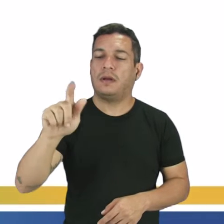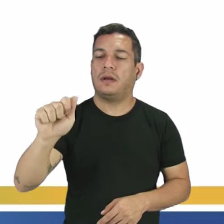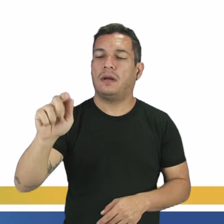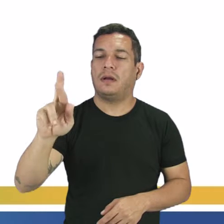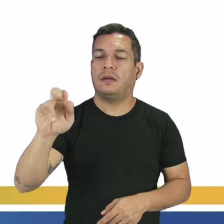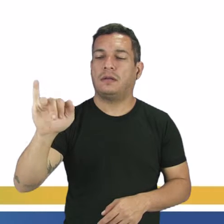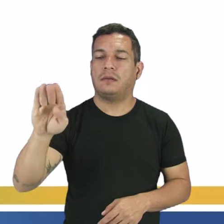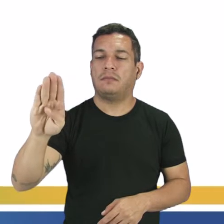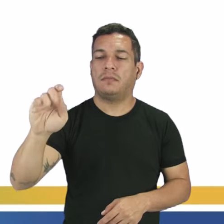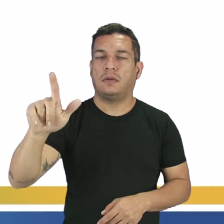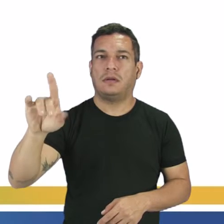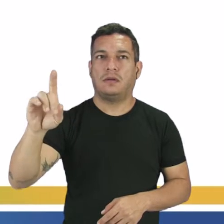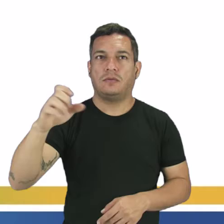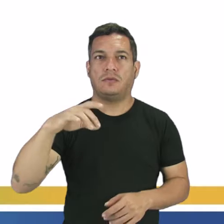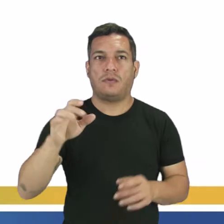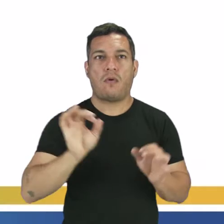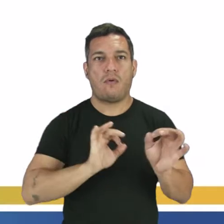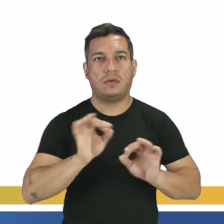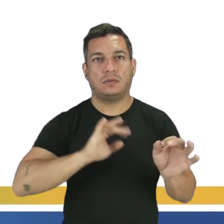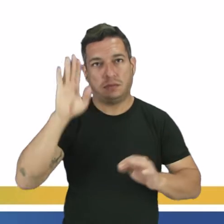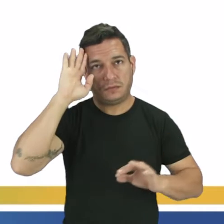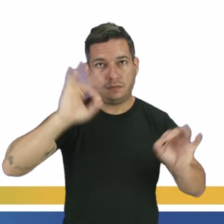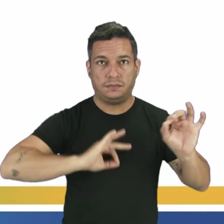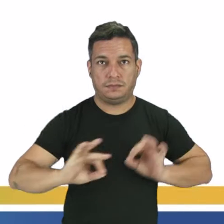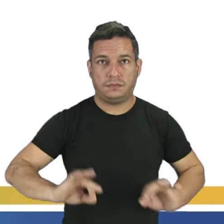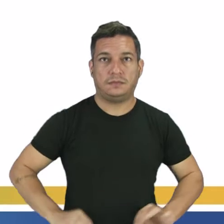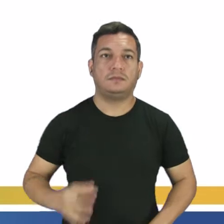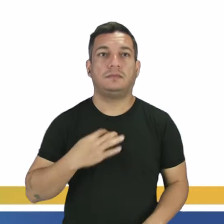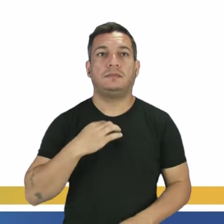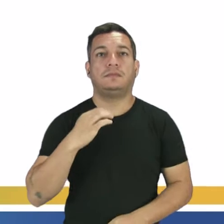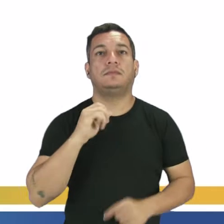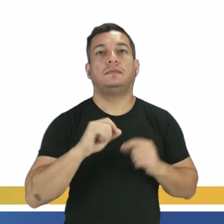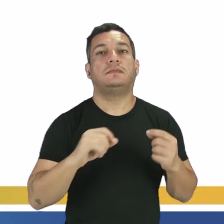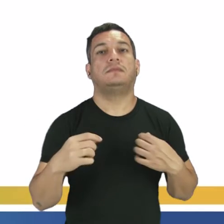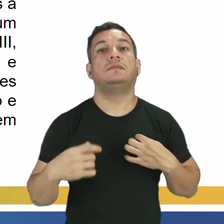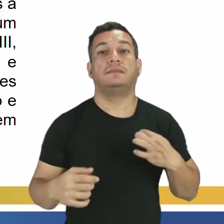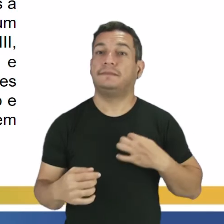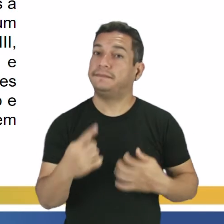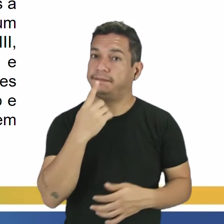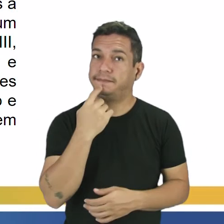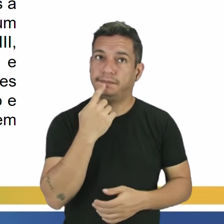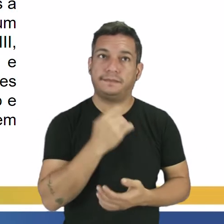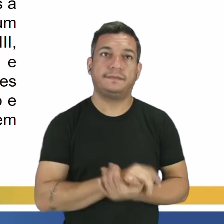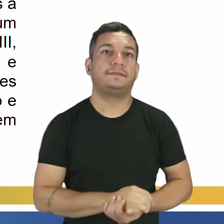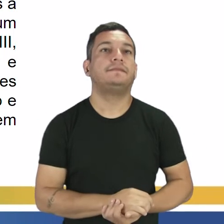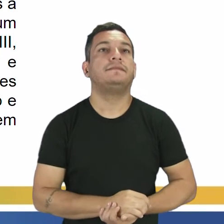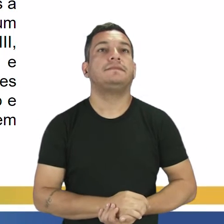de voluntários, conhecidos como os Camisas Vermelhas.